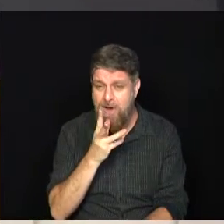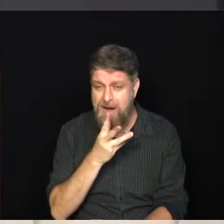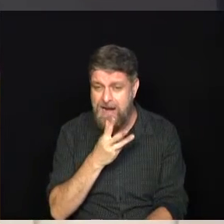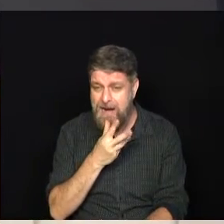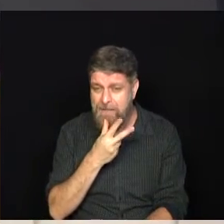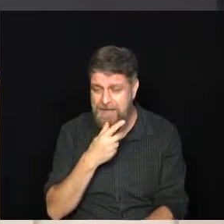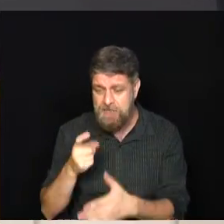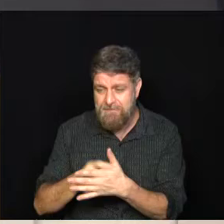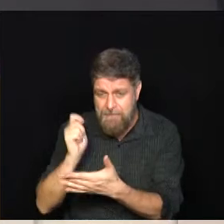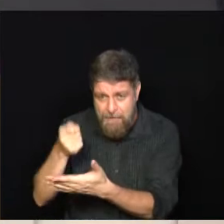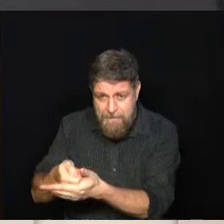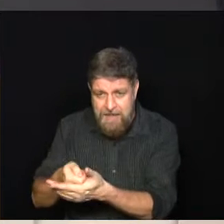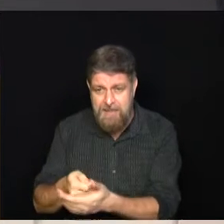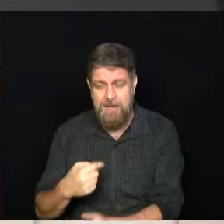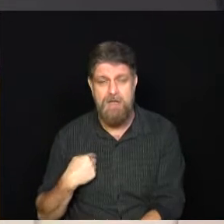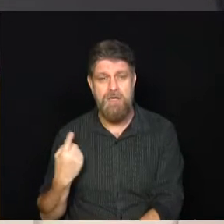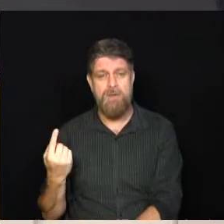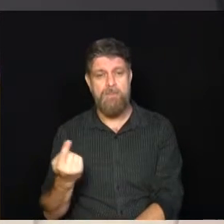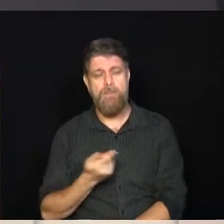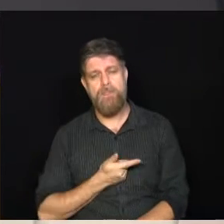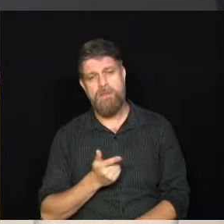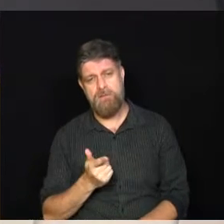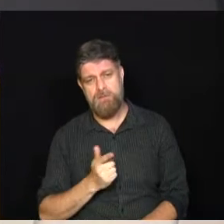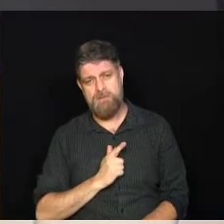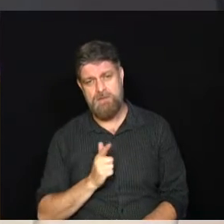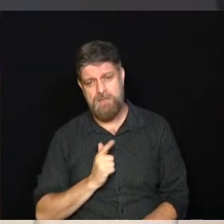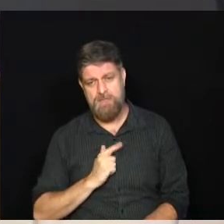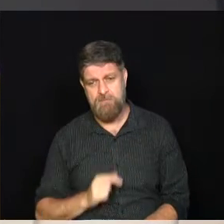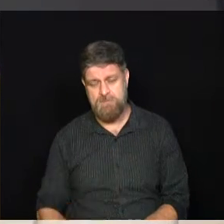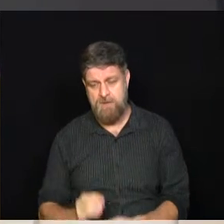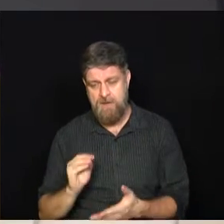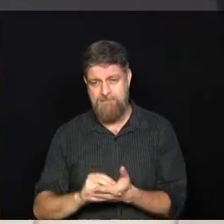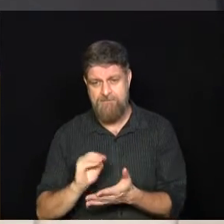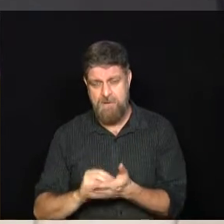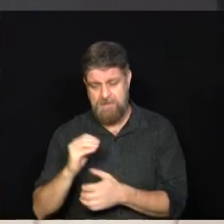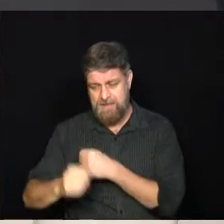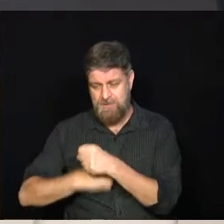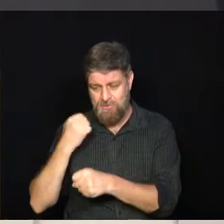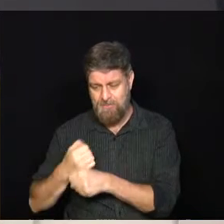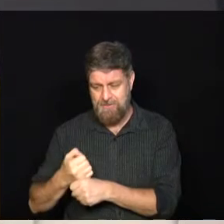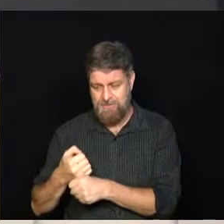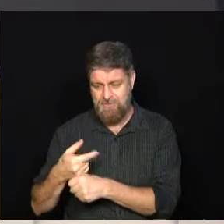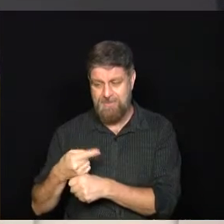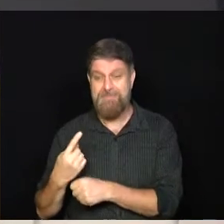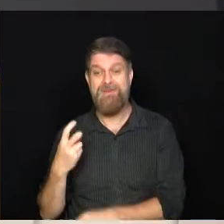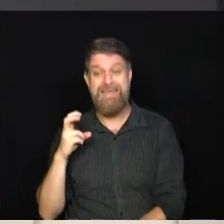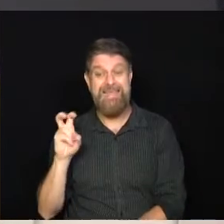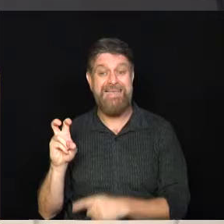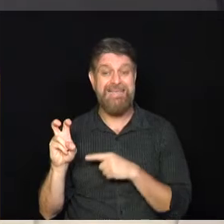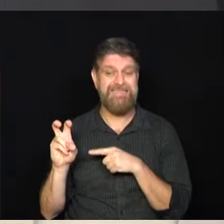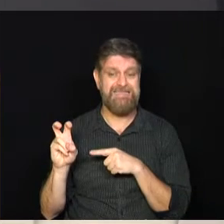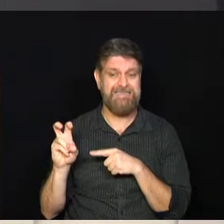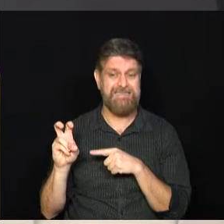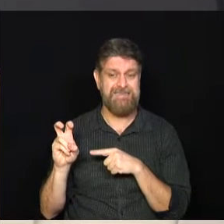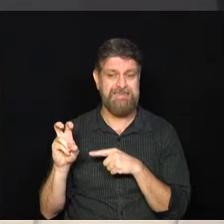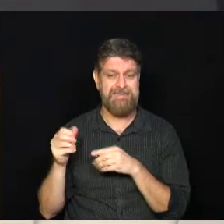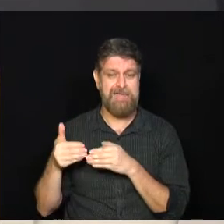nosso caso aqui, a gente tem um restos a pagar lá, que é de 2015, que é